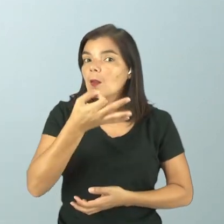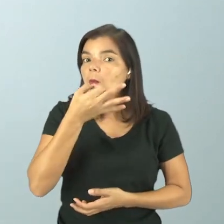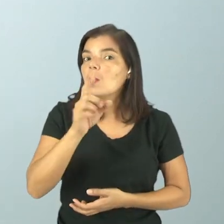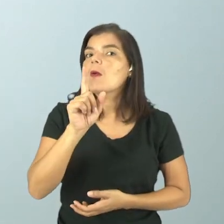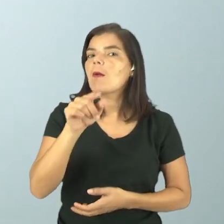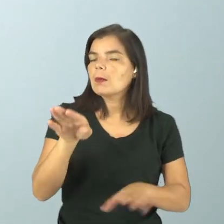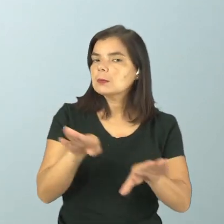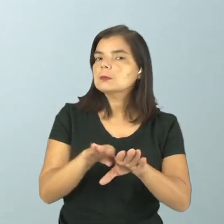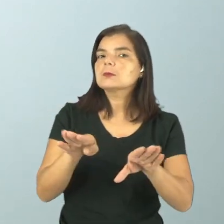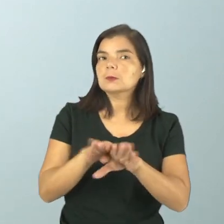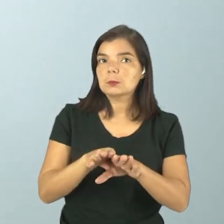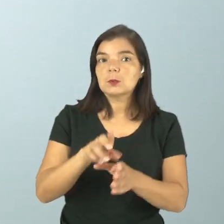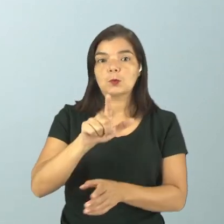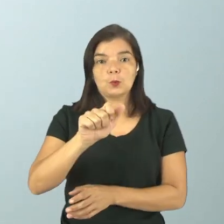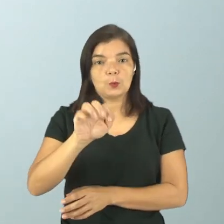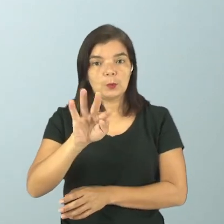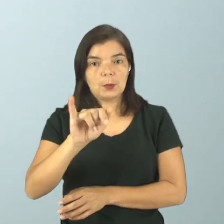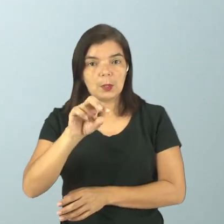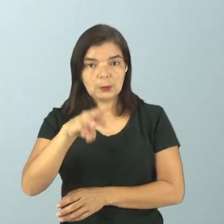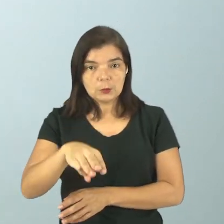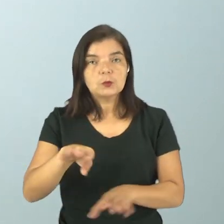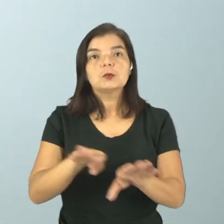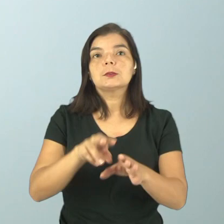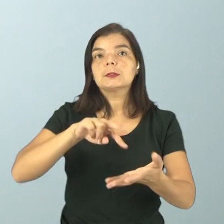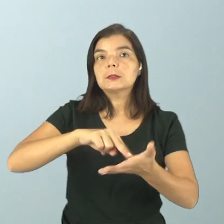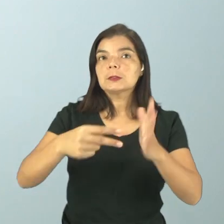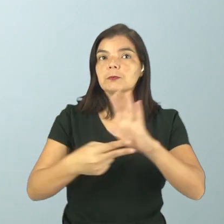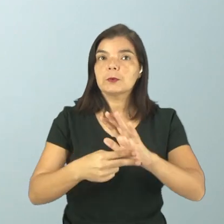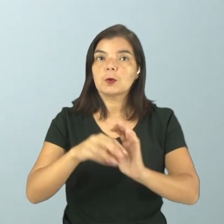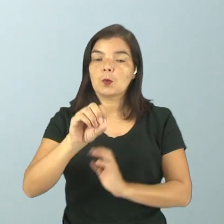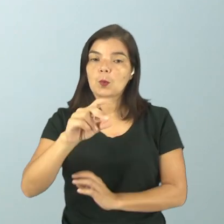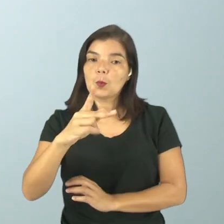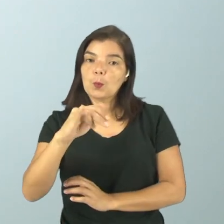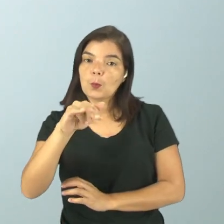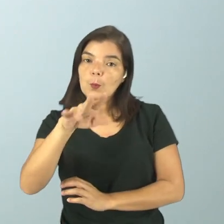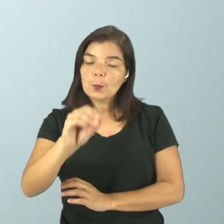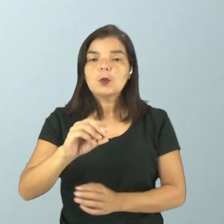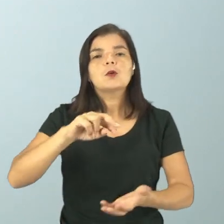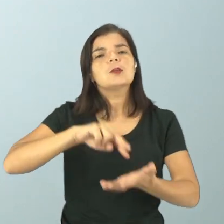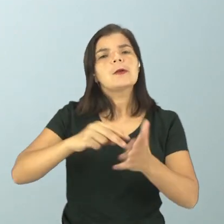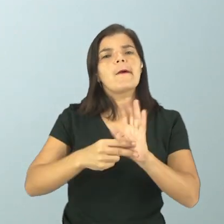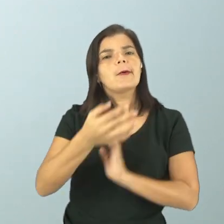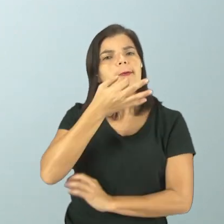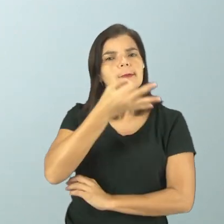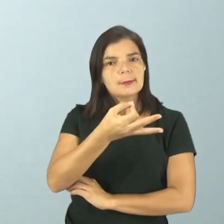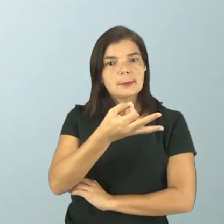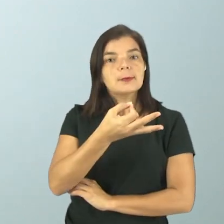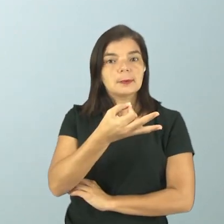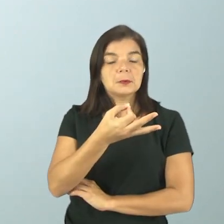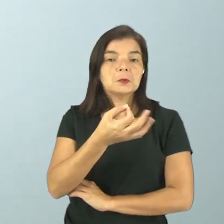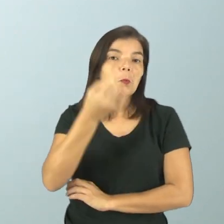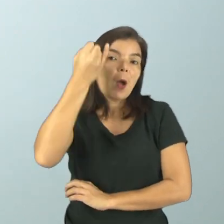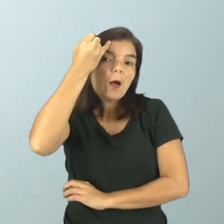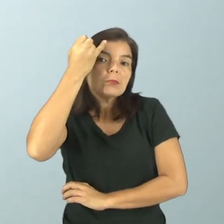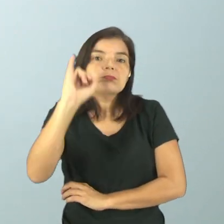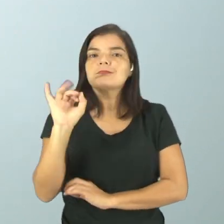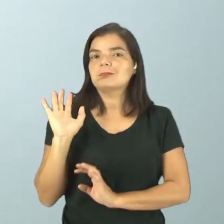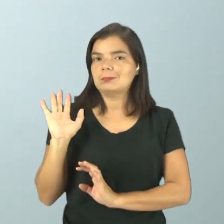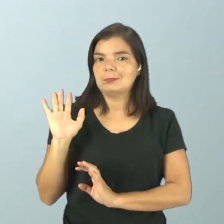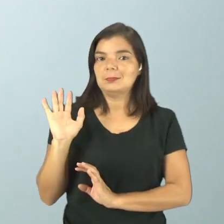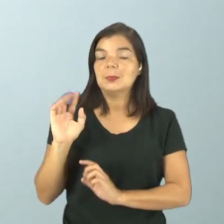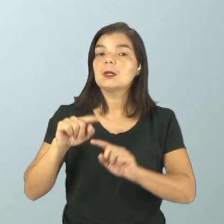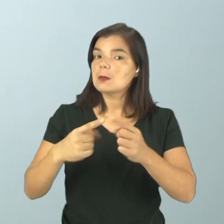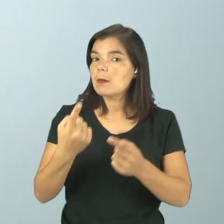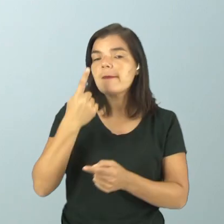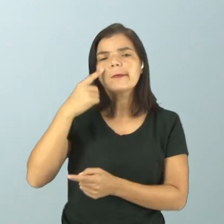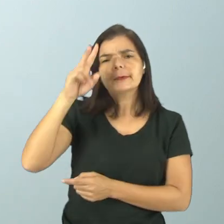aí também vem do latim, opinio. E a gente sabe que opinar é dar uma ideia, não é? E